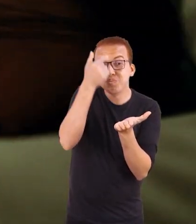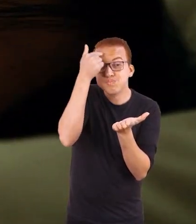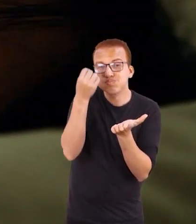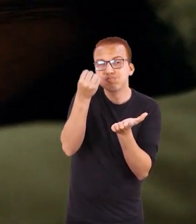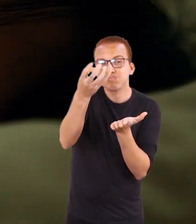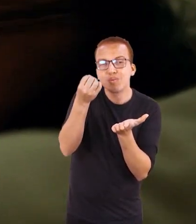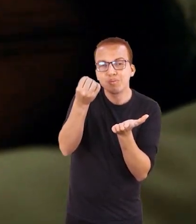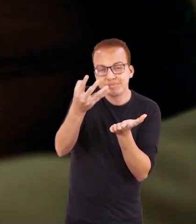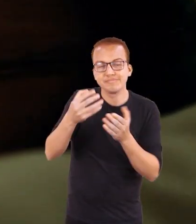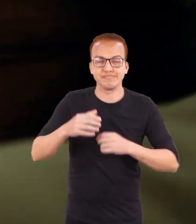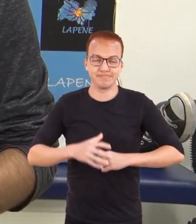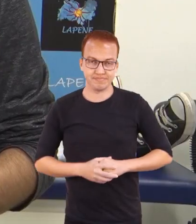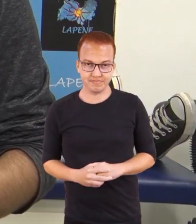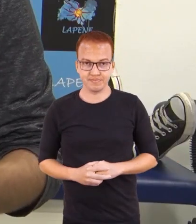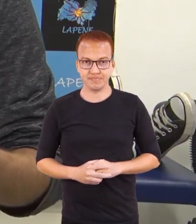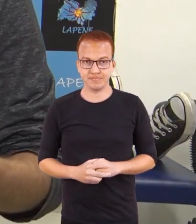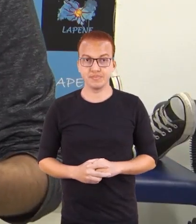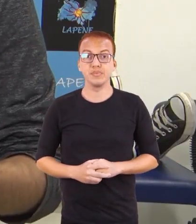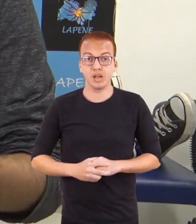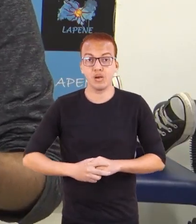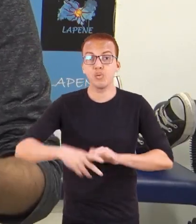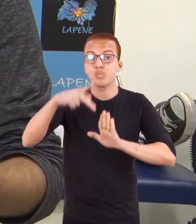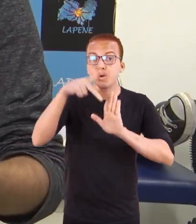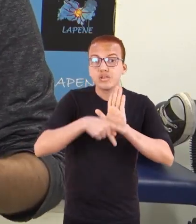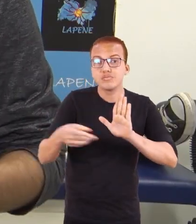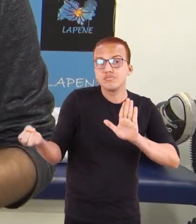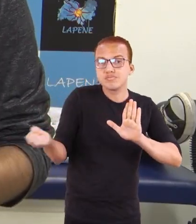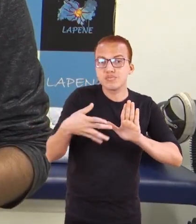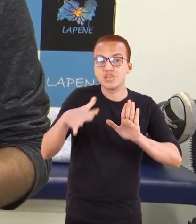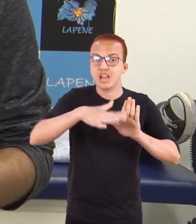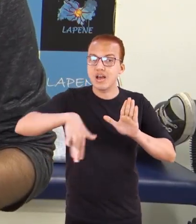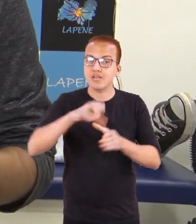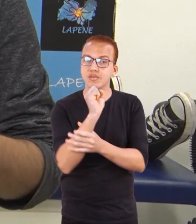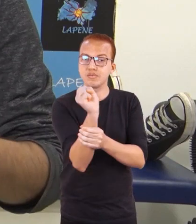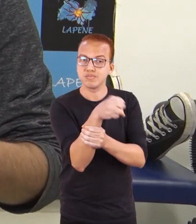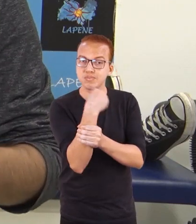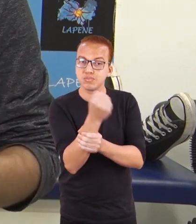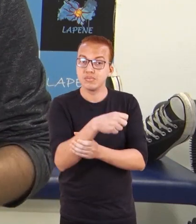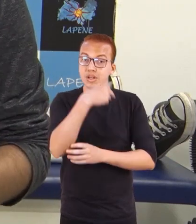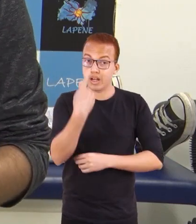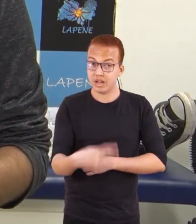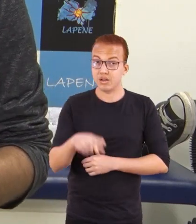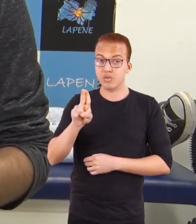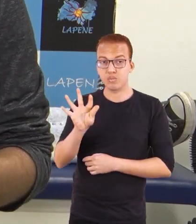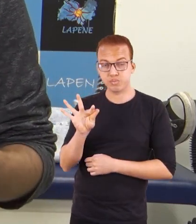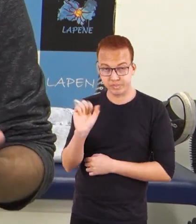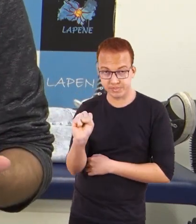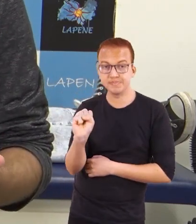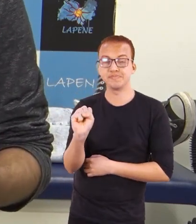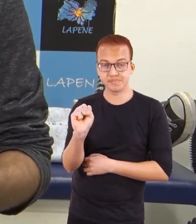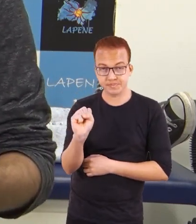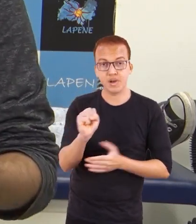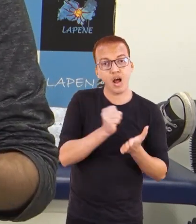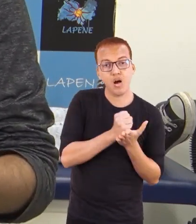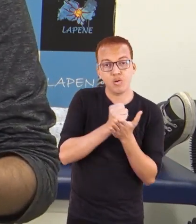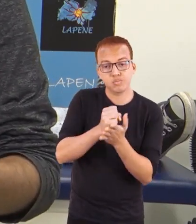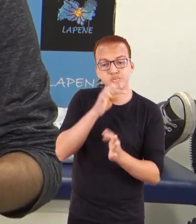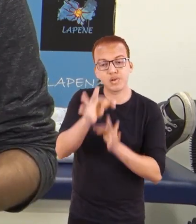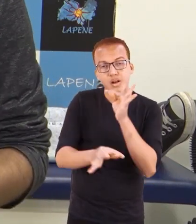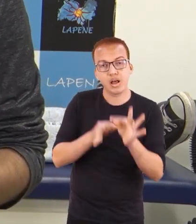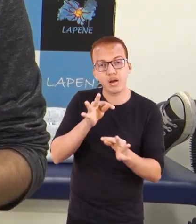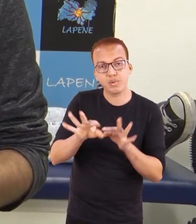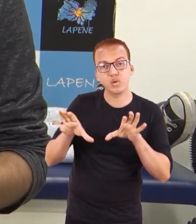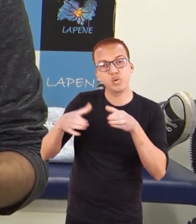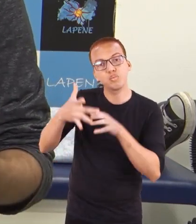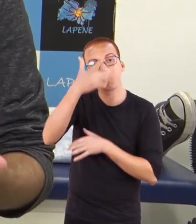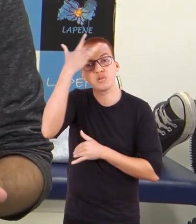crise, perdure numa crise. Um projeto inovador na área da fisioterapia aqui na Universidade Federal de Sergipe tem auxiliado o